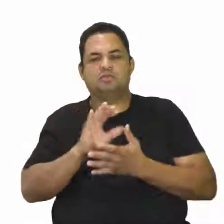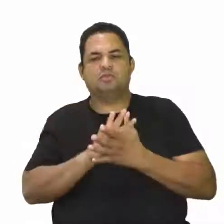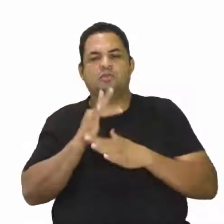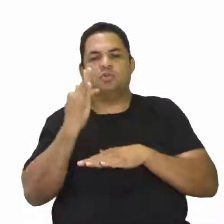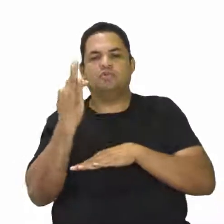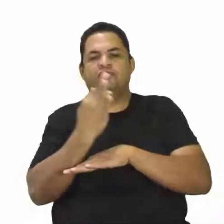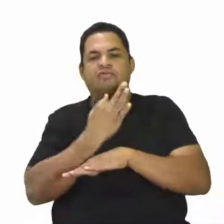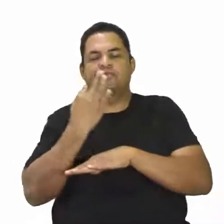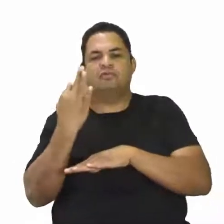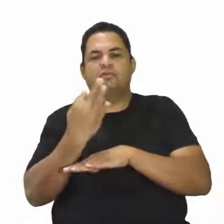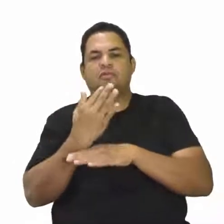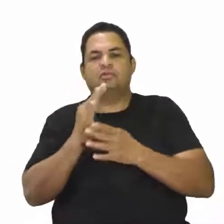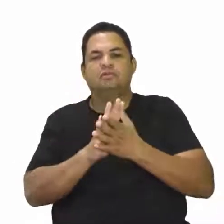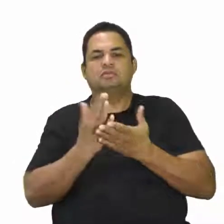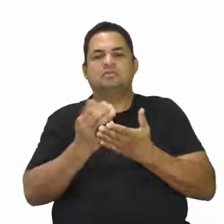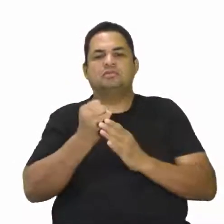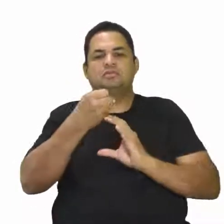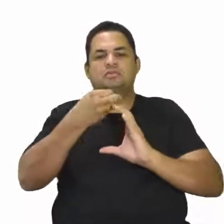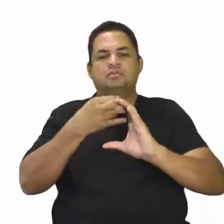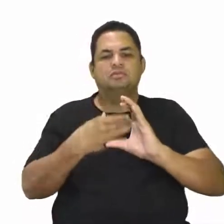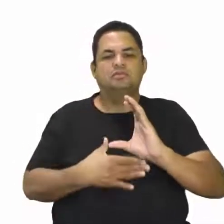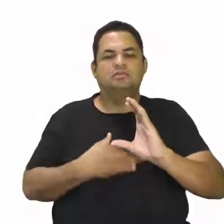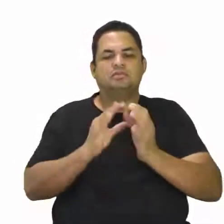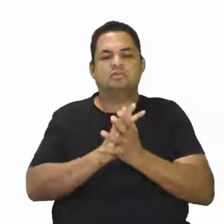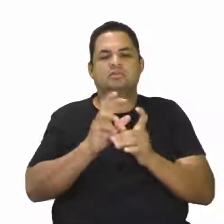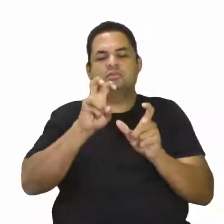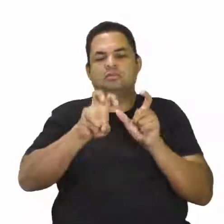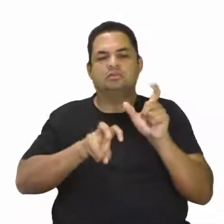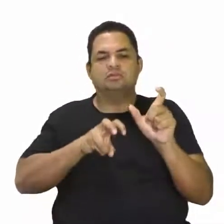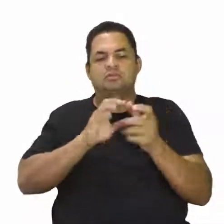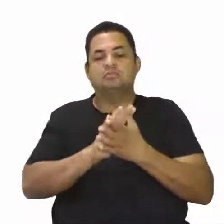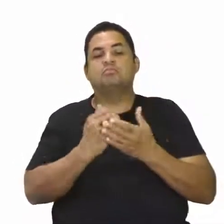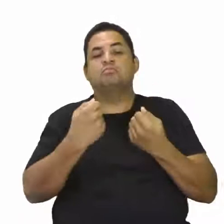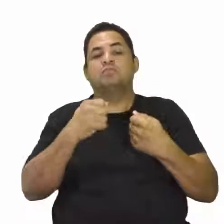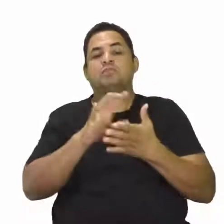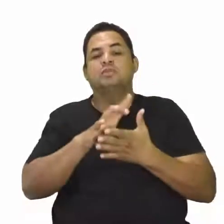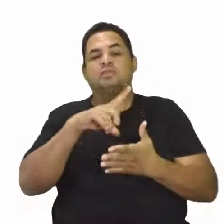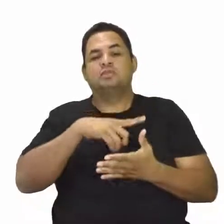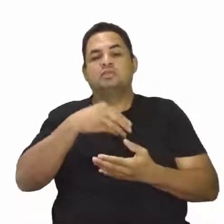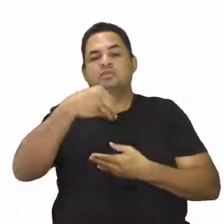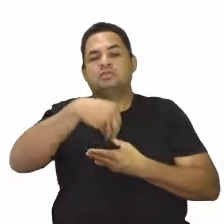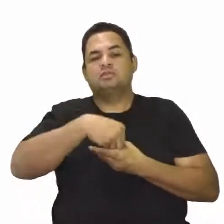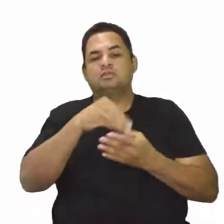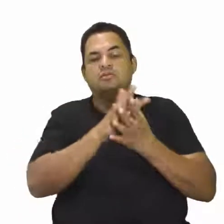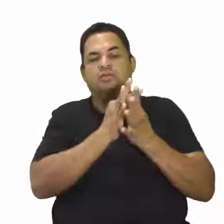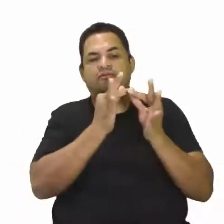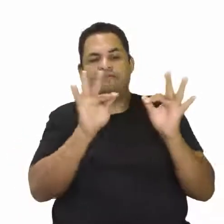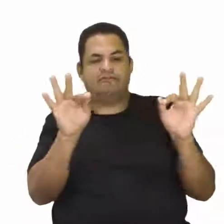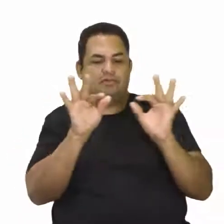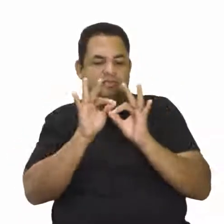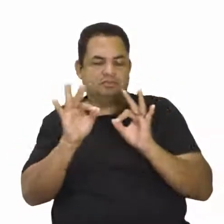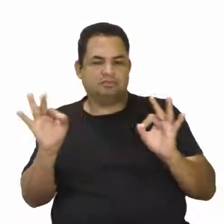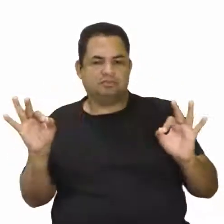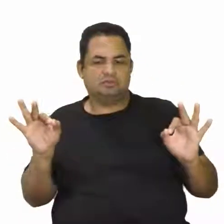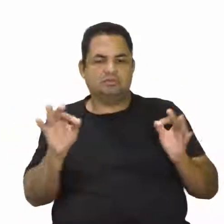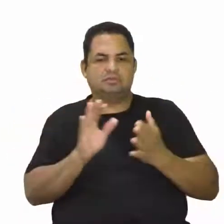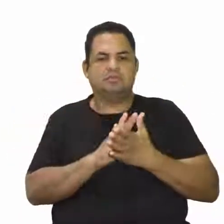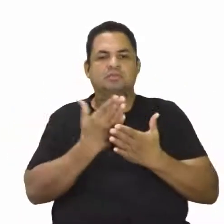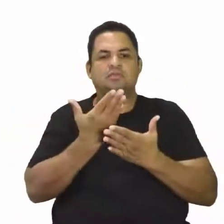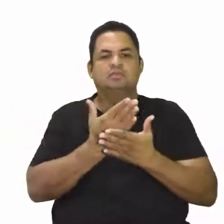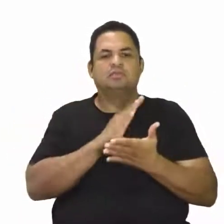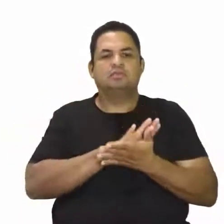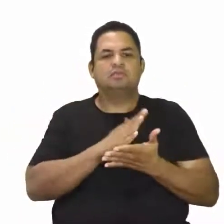as funções que os advérbios podem exercer dentro de uma frase ou de uma oração.